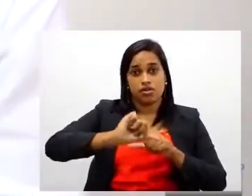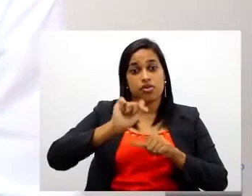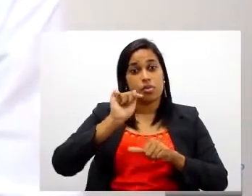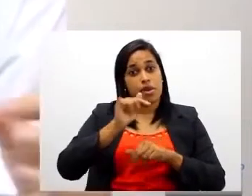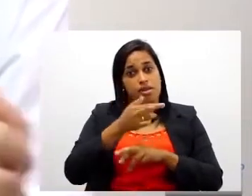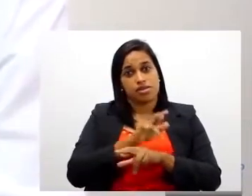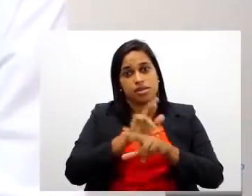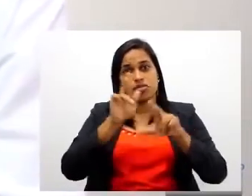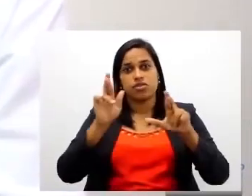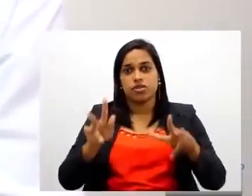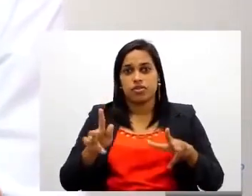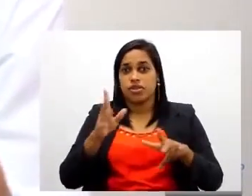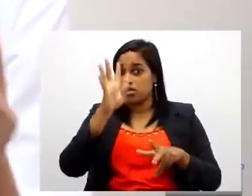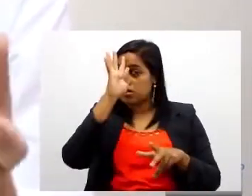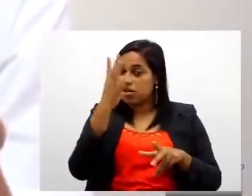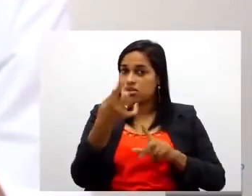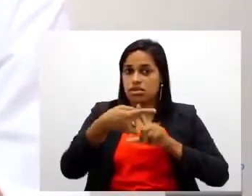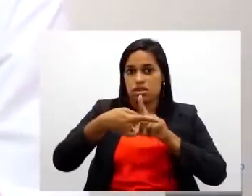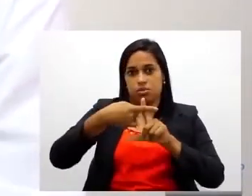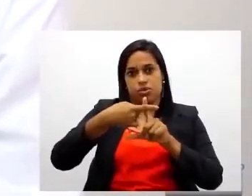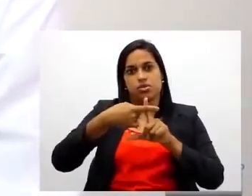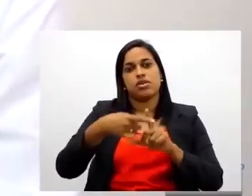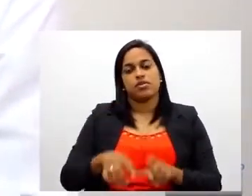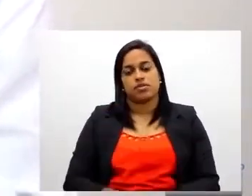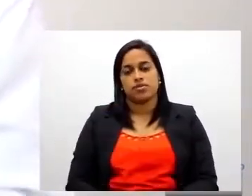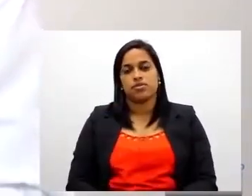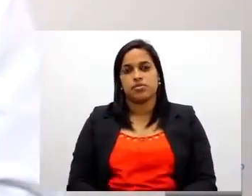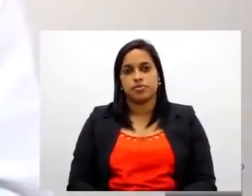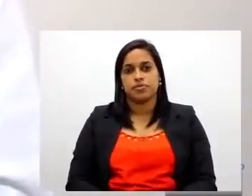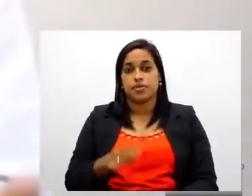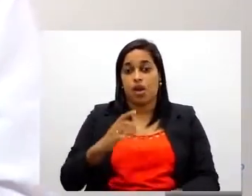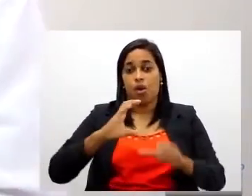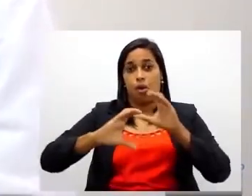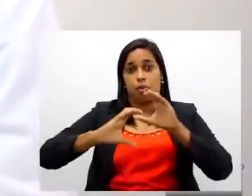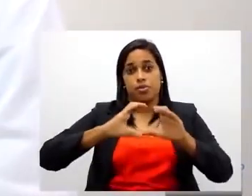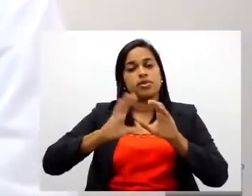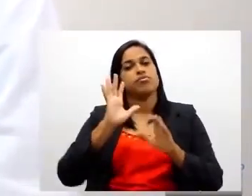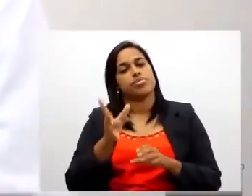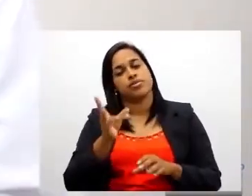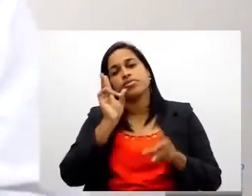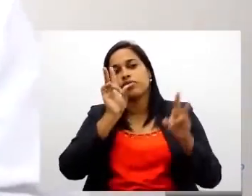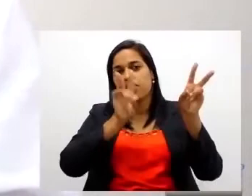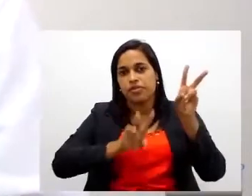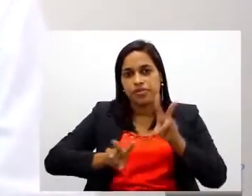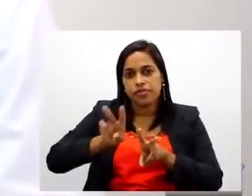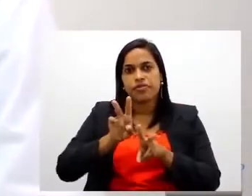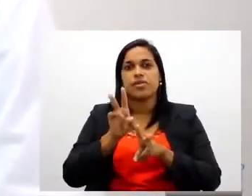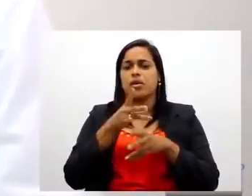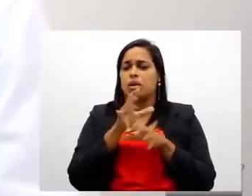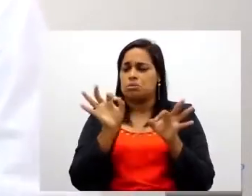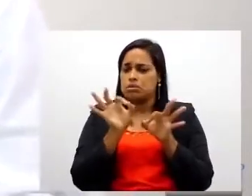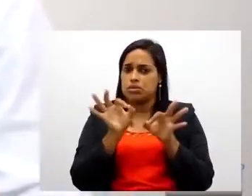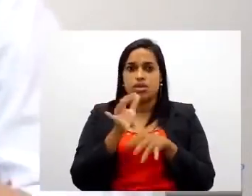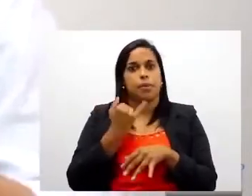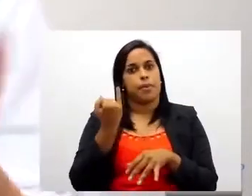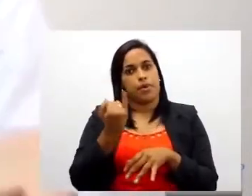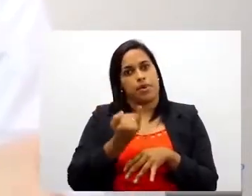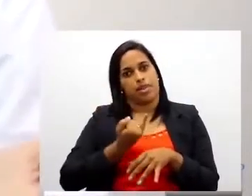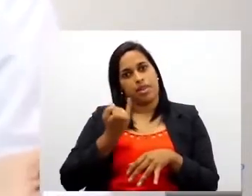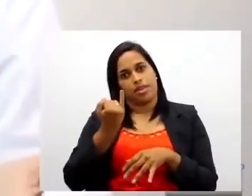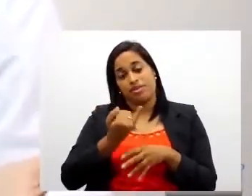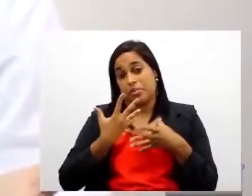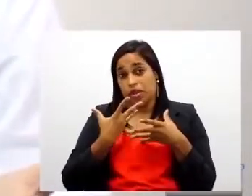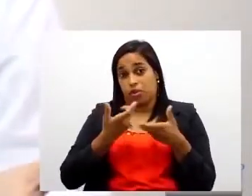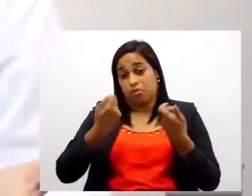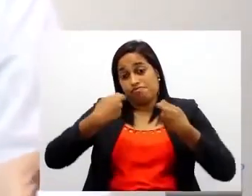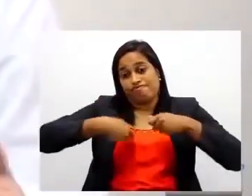transformar essas diferenças em resultados positivos. Bom, a comunicação a gente já viu é um fator essencial para o bom andamento de qualquer